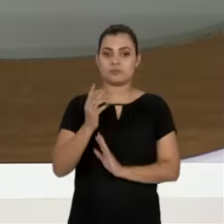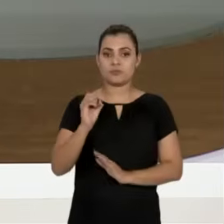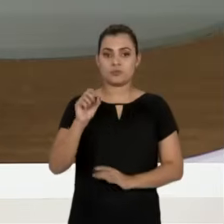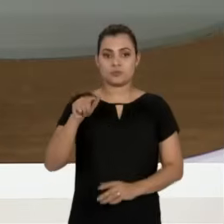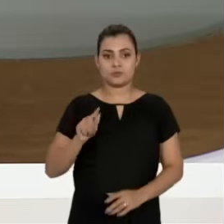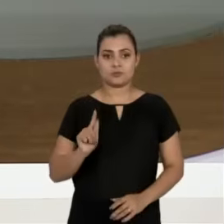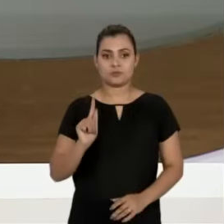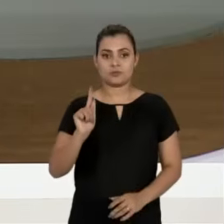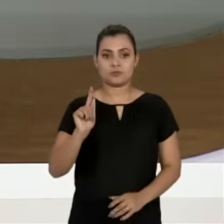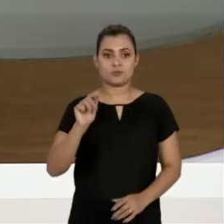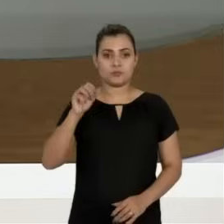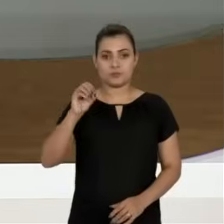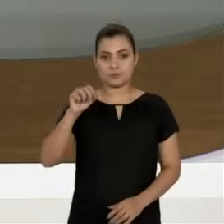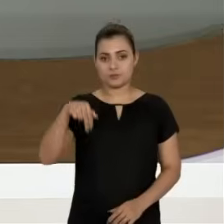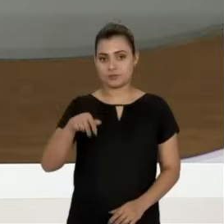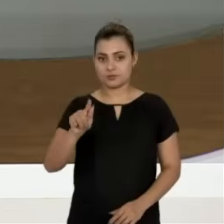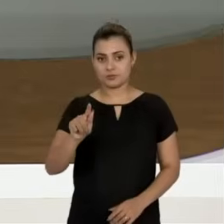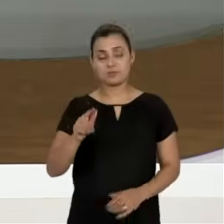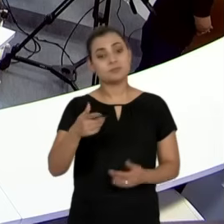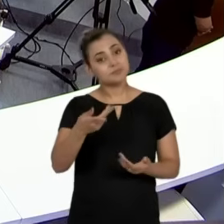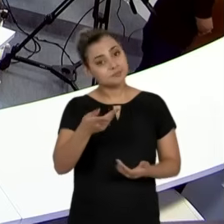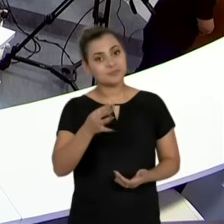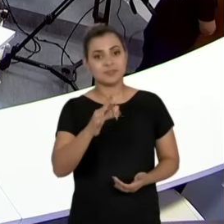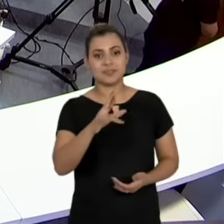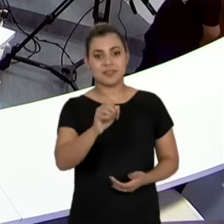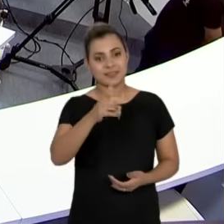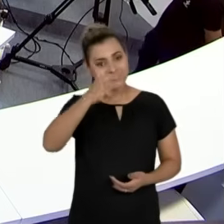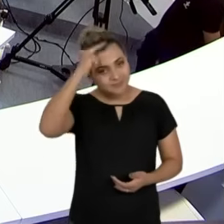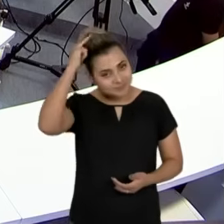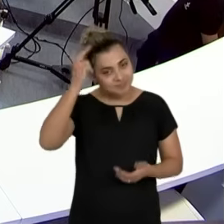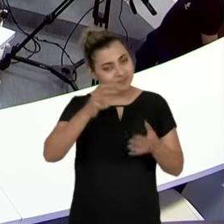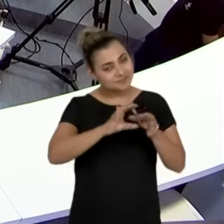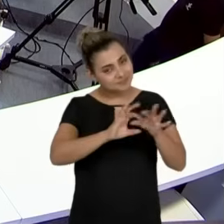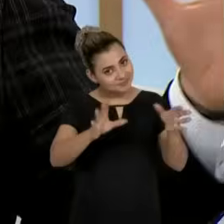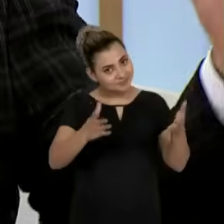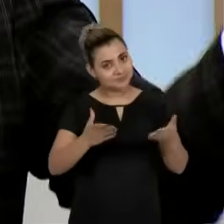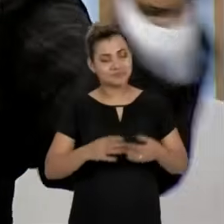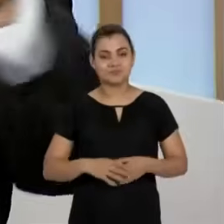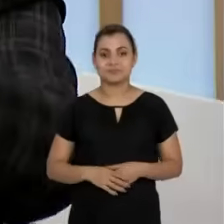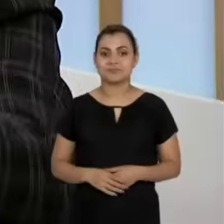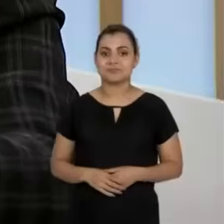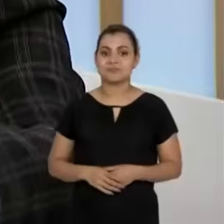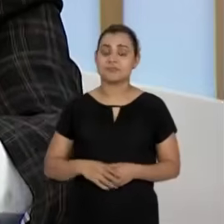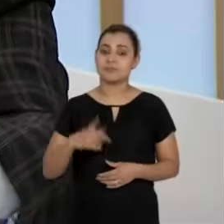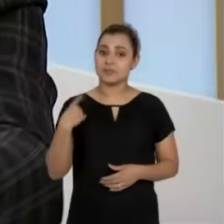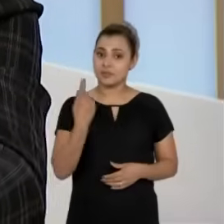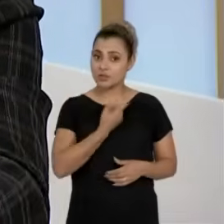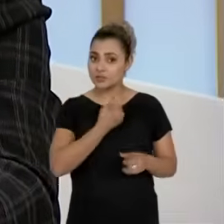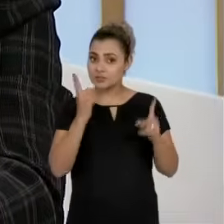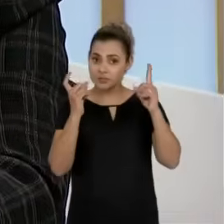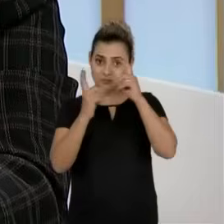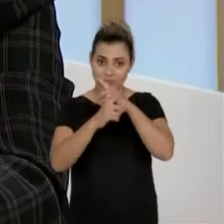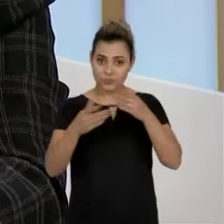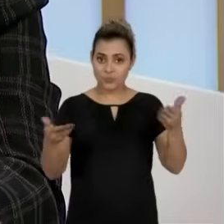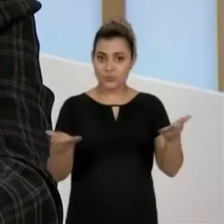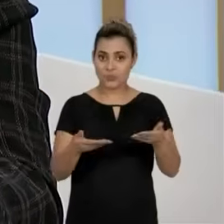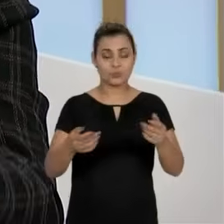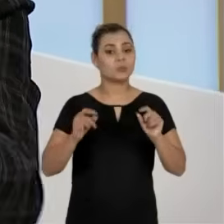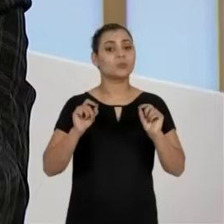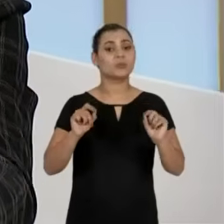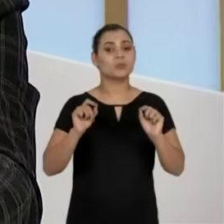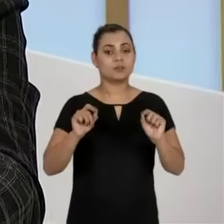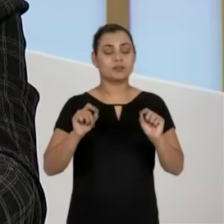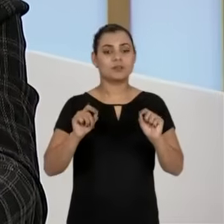Alegria, Marcelo Tais. A palavra é toda sua. Ô, Daniela, eu percebo que a nossa dificuldade toda aqui é